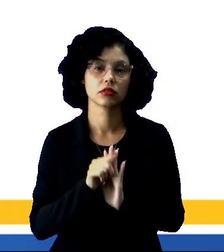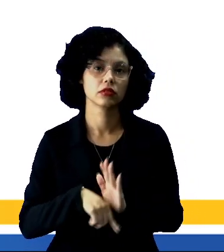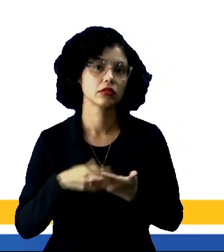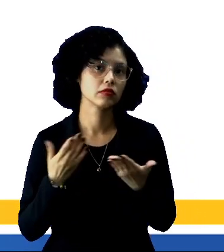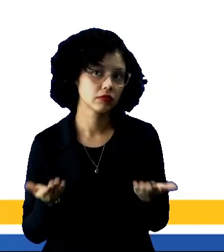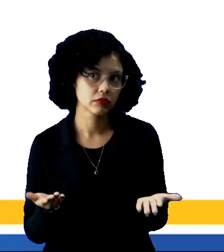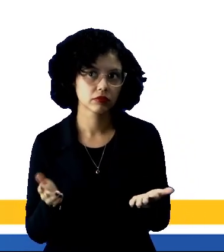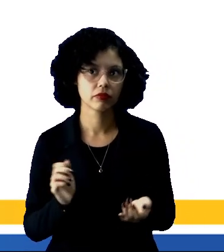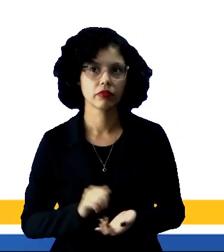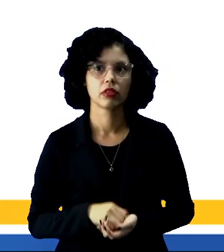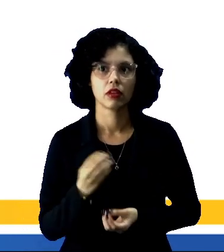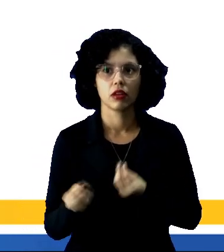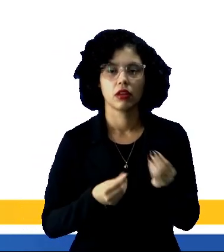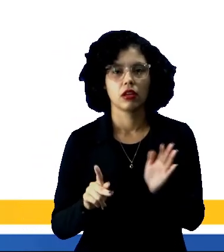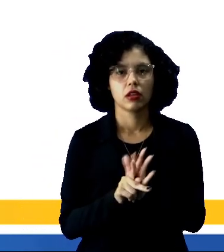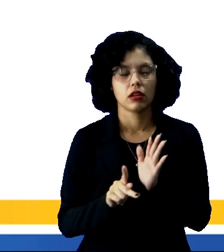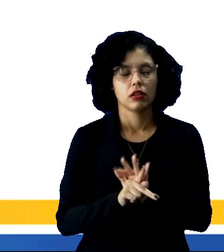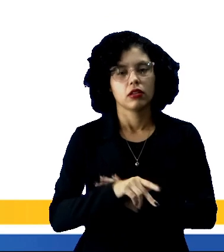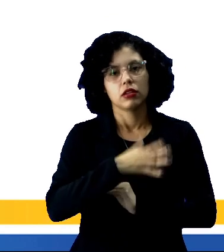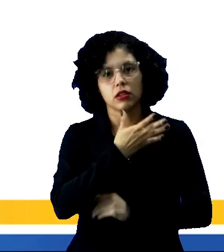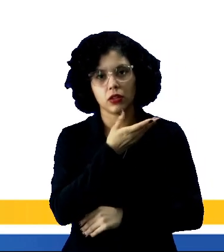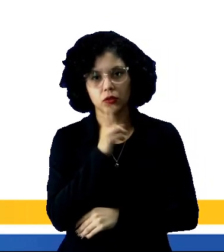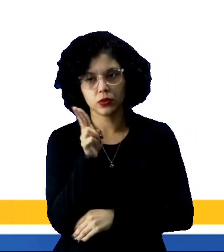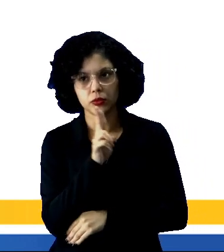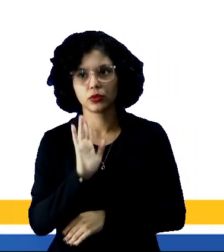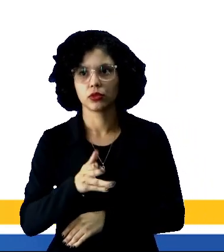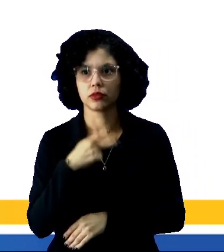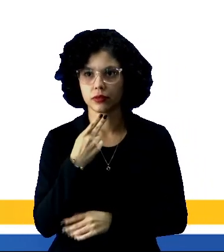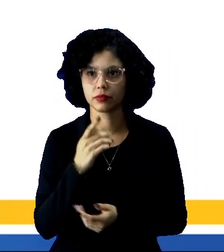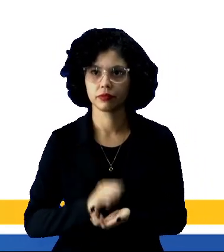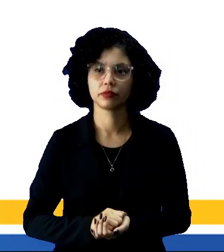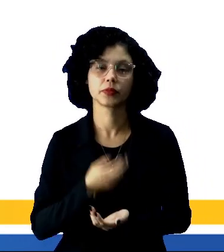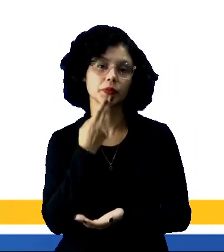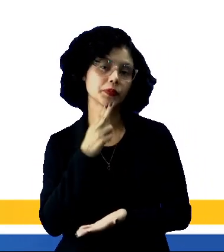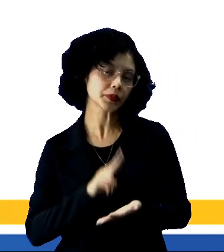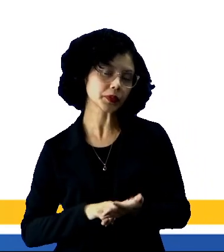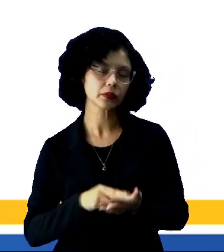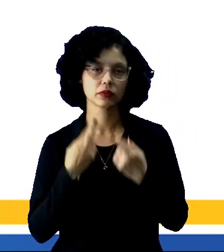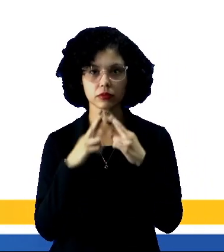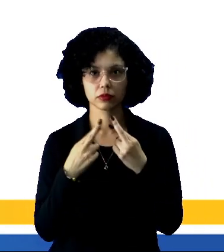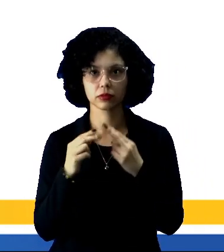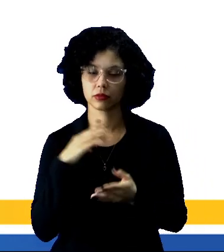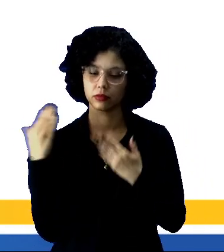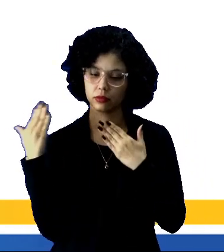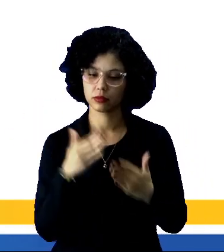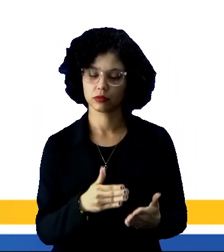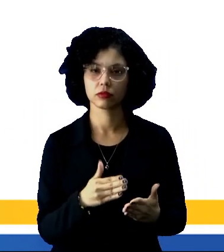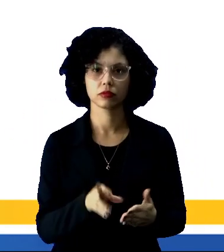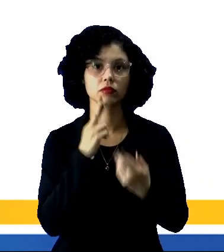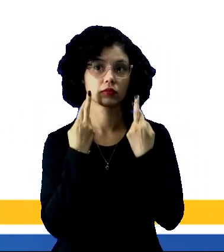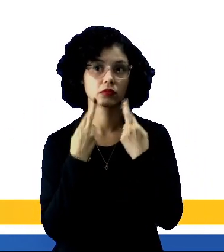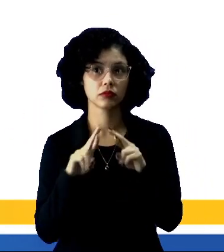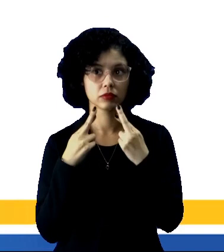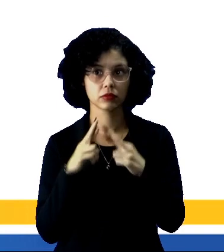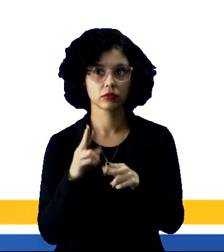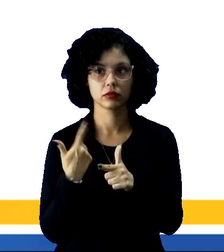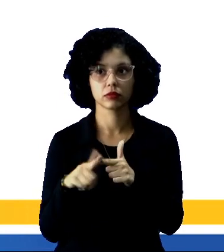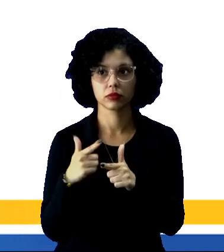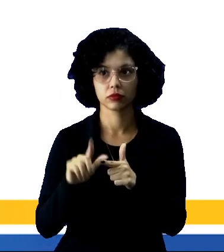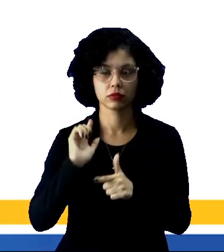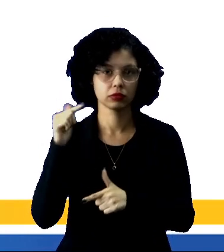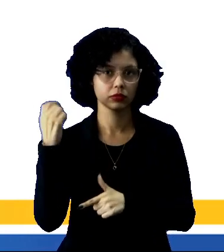é esse? Como o próprio nome já diz, a carta de reclamação tem o objetivo de reclamar um